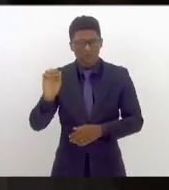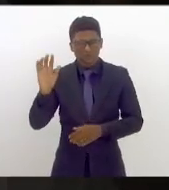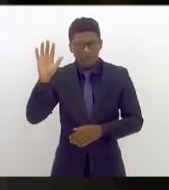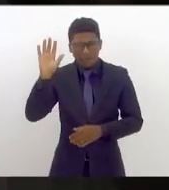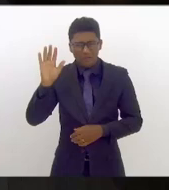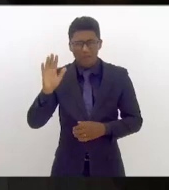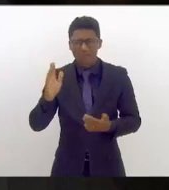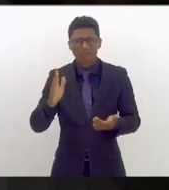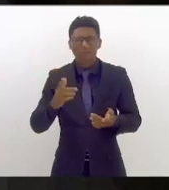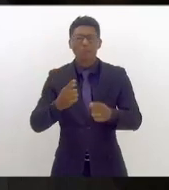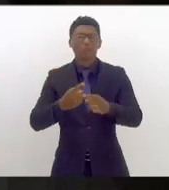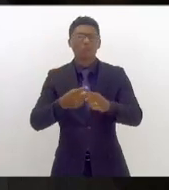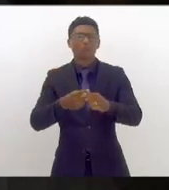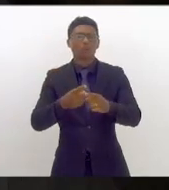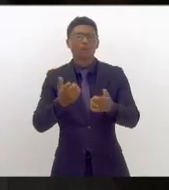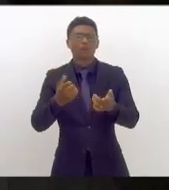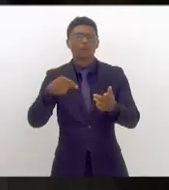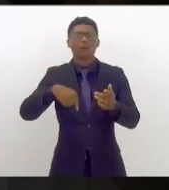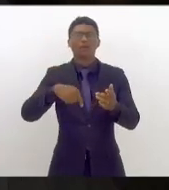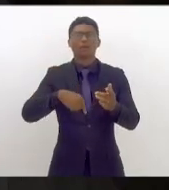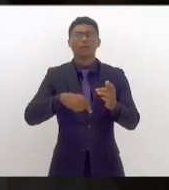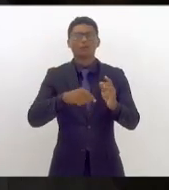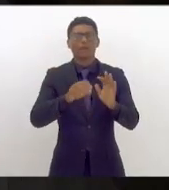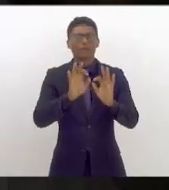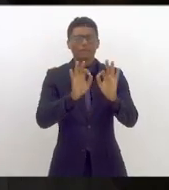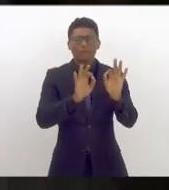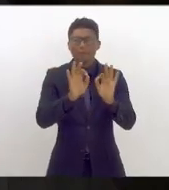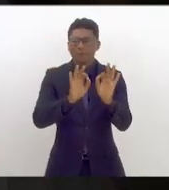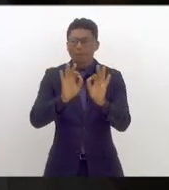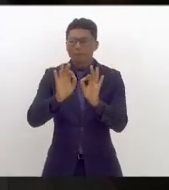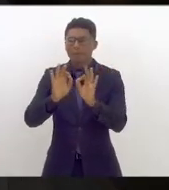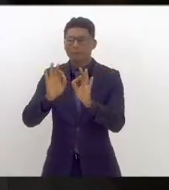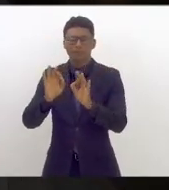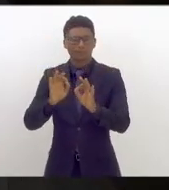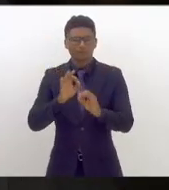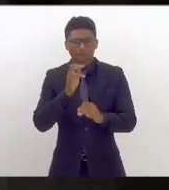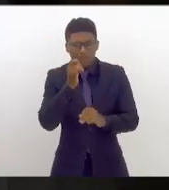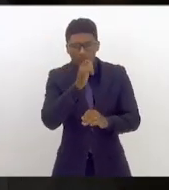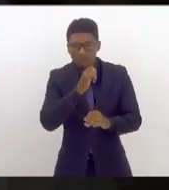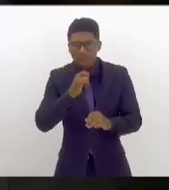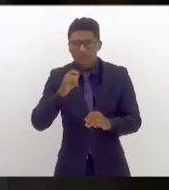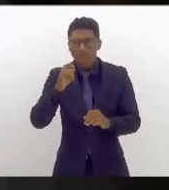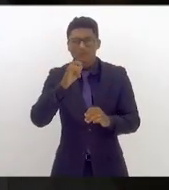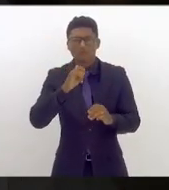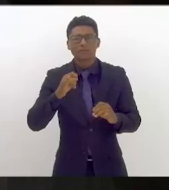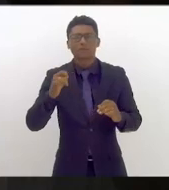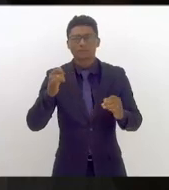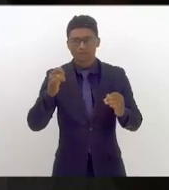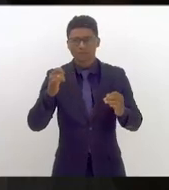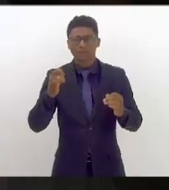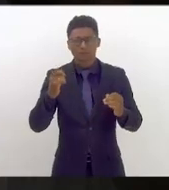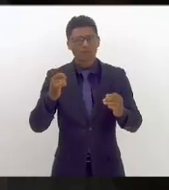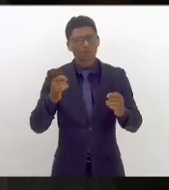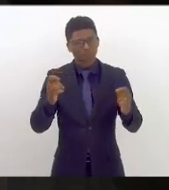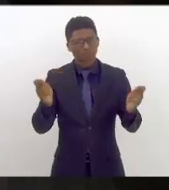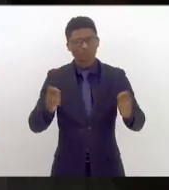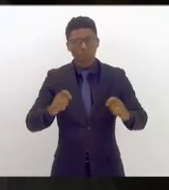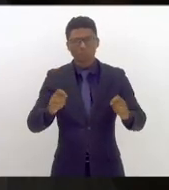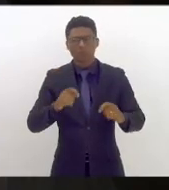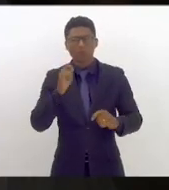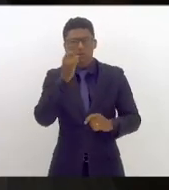projeto constante de energia não poluente, né, usando dois